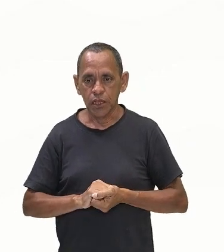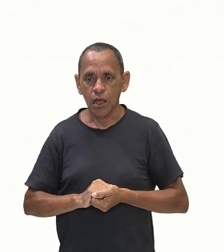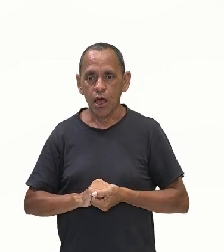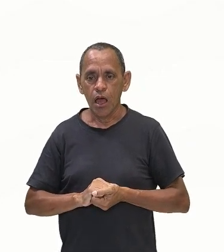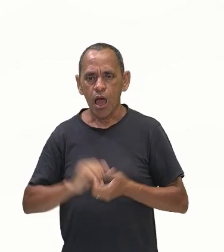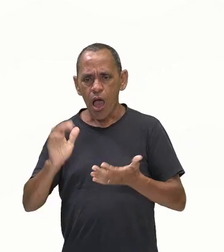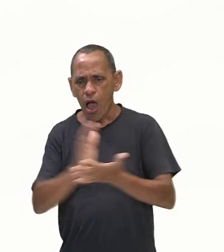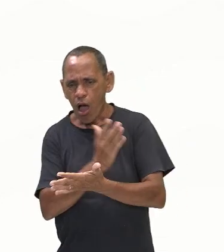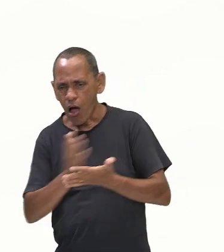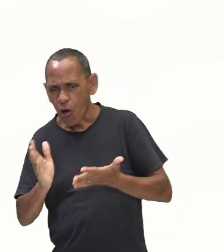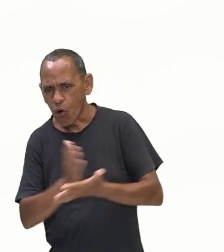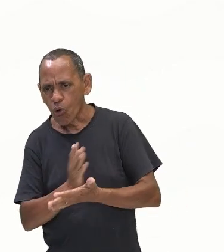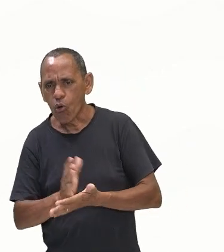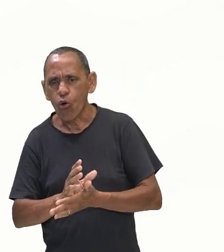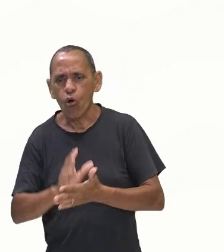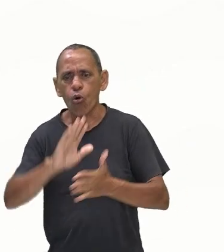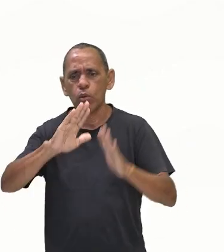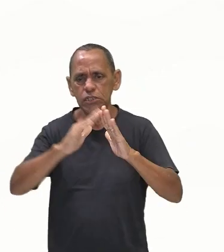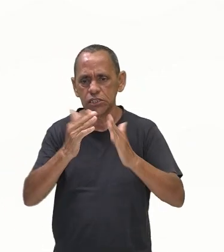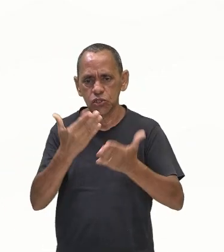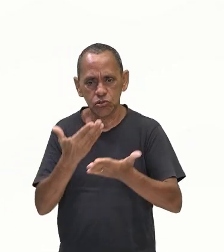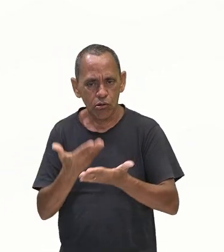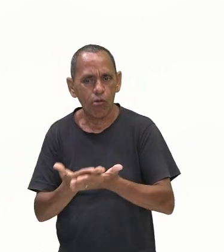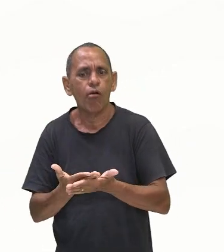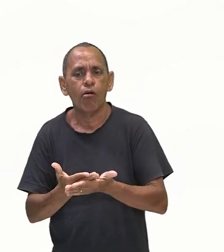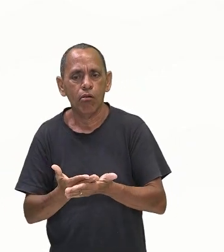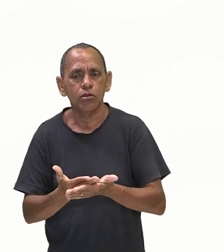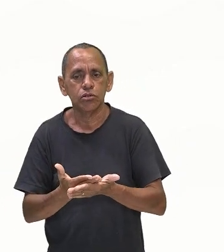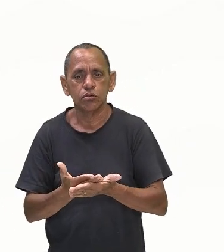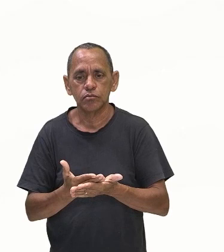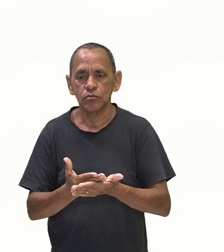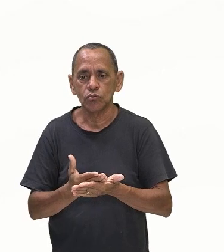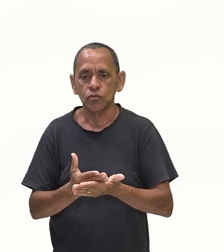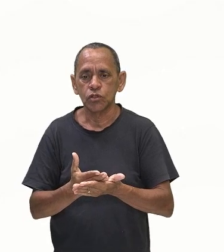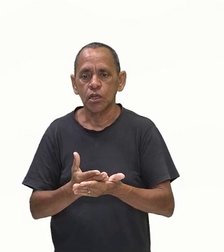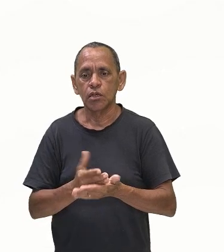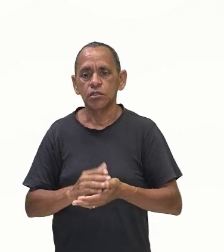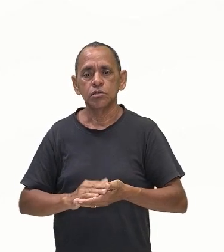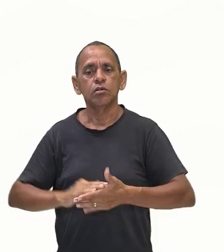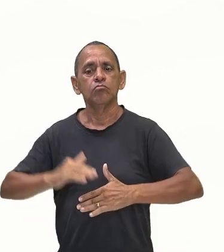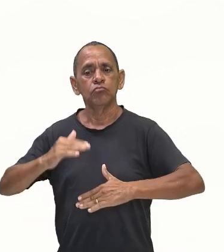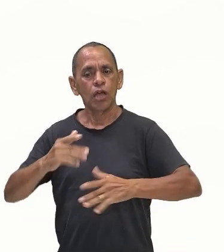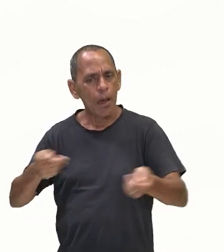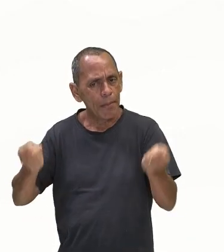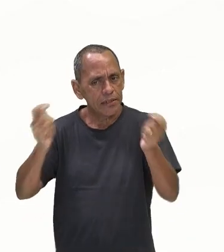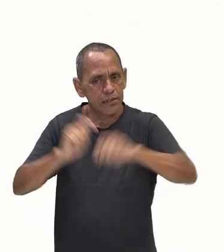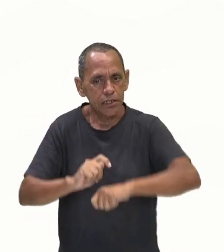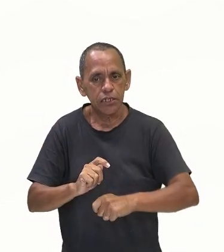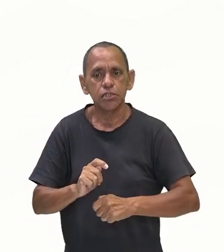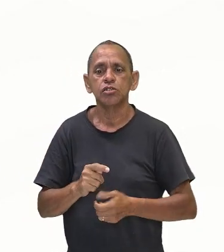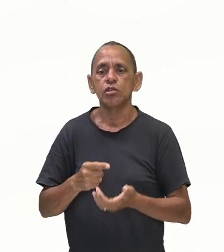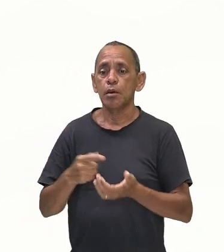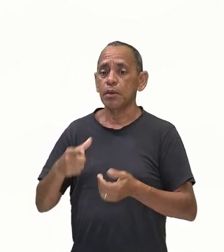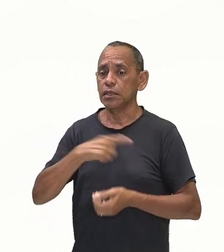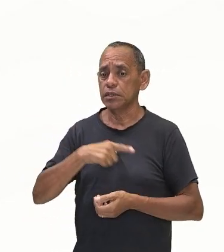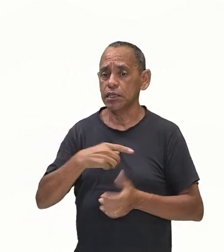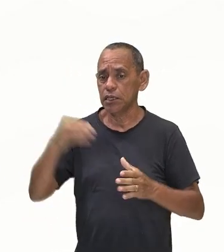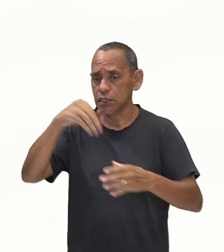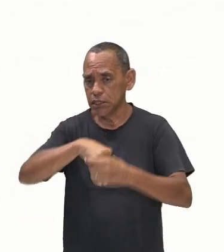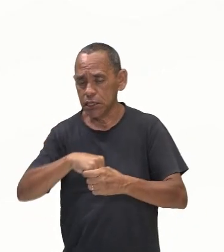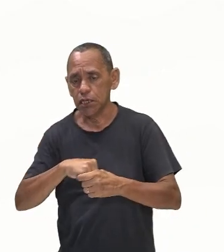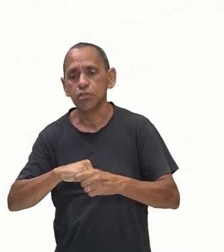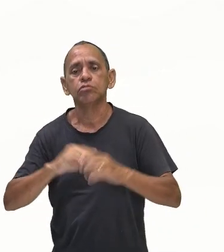Libras, segunda língua oficial do Brasil, a qual é primordial para a inclusão de